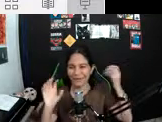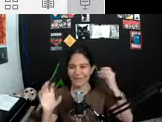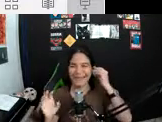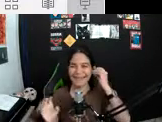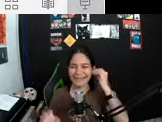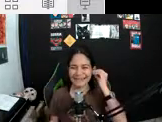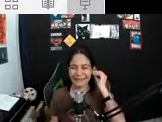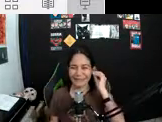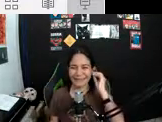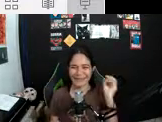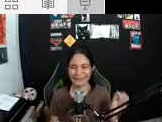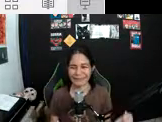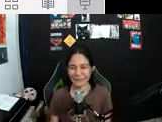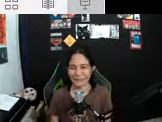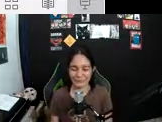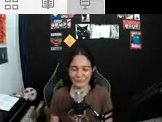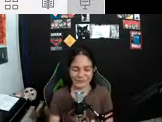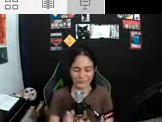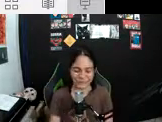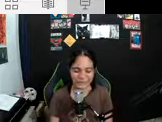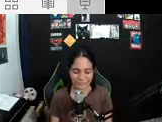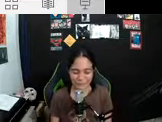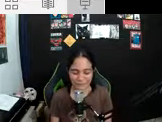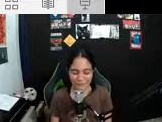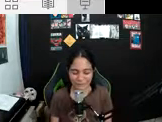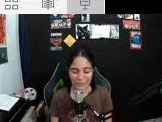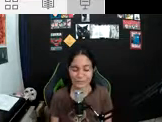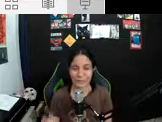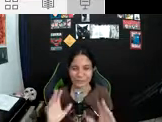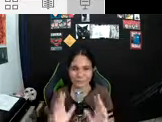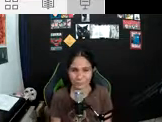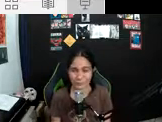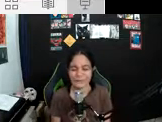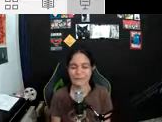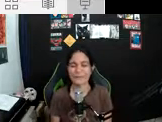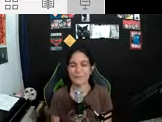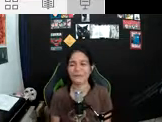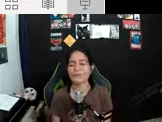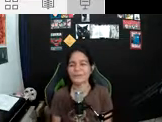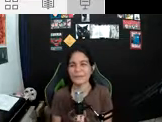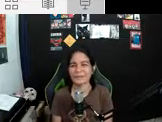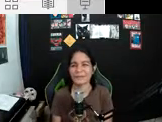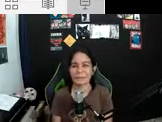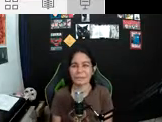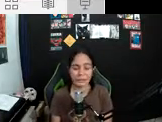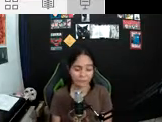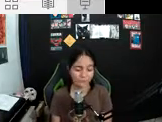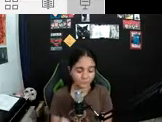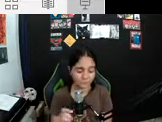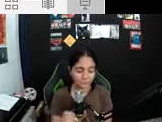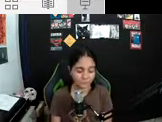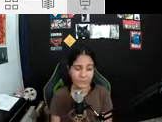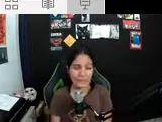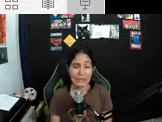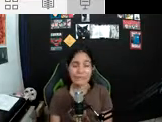nomes, para mim, eu sempre confundo o Juliano Moreira com Clementino Fraga, mas doenças infecto-contagiosas, então